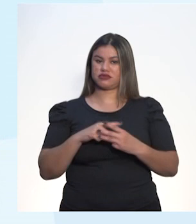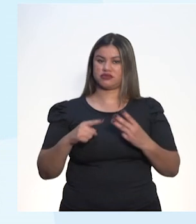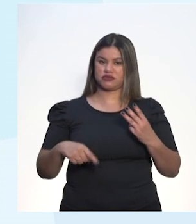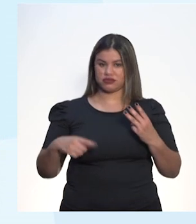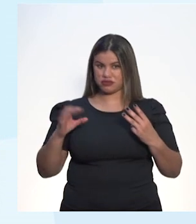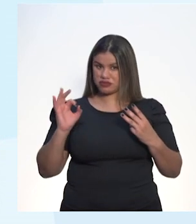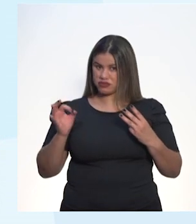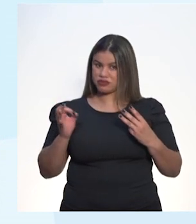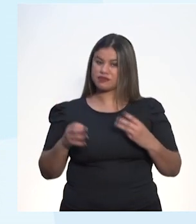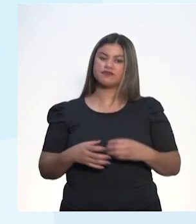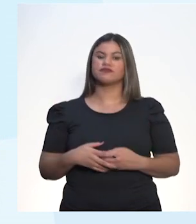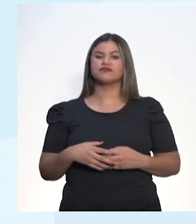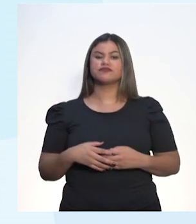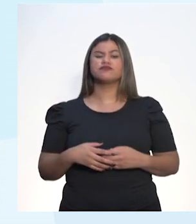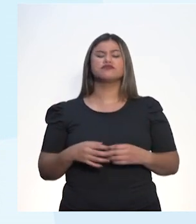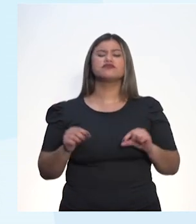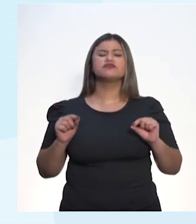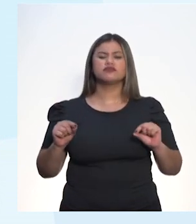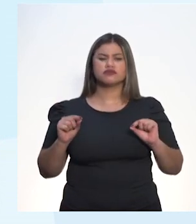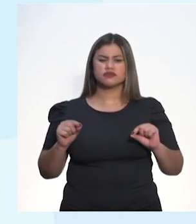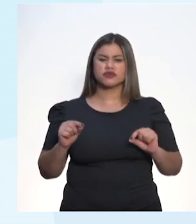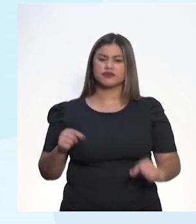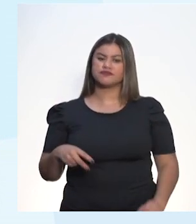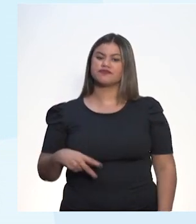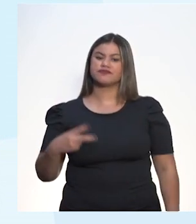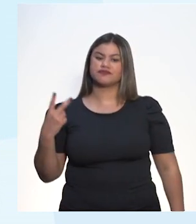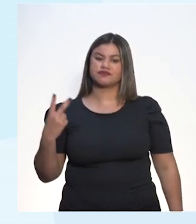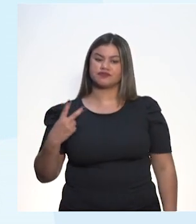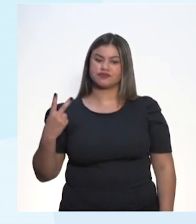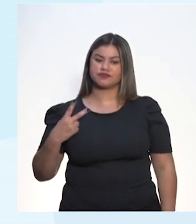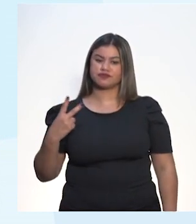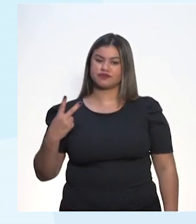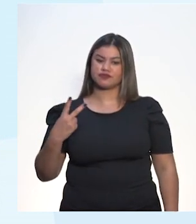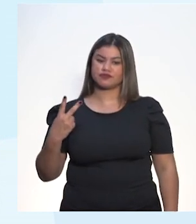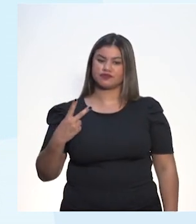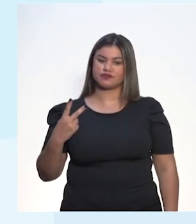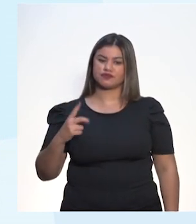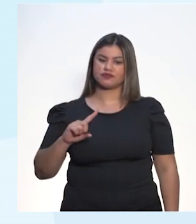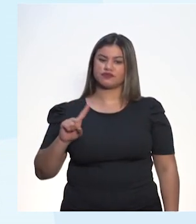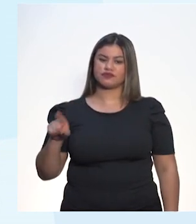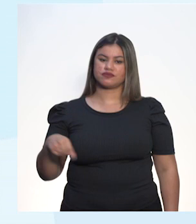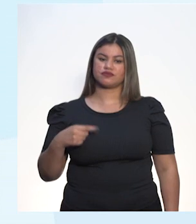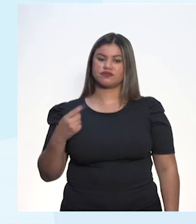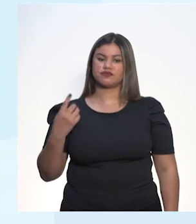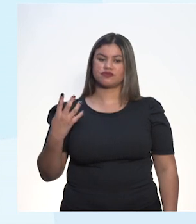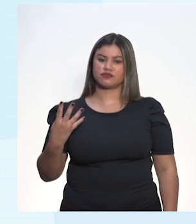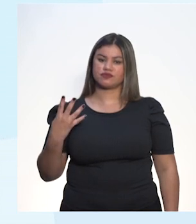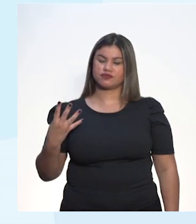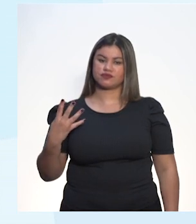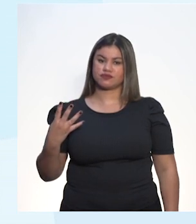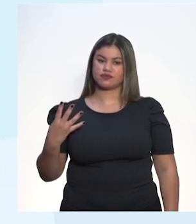comigo? Quais são os números pares? Ó, o 2,